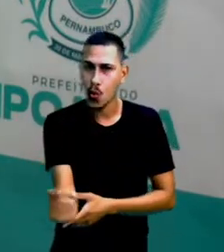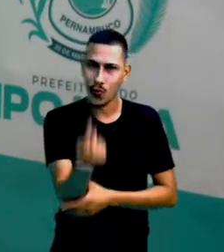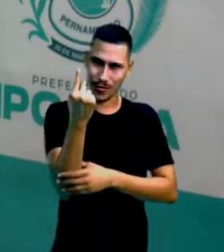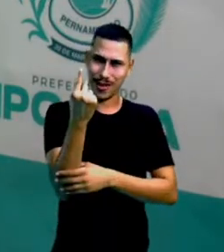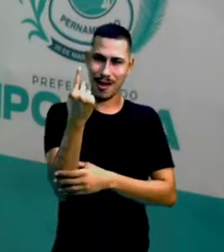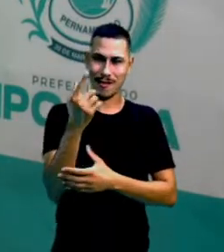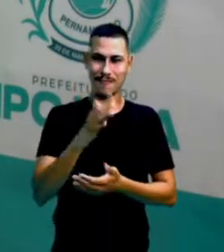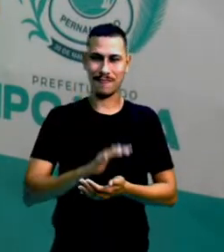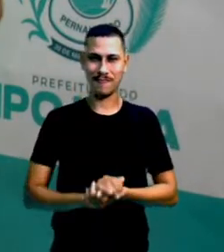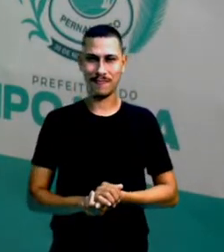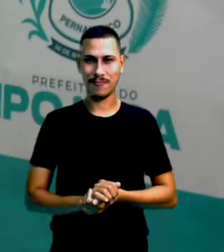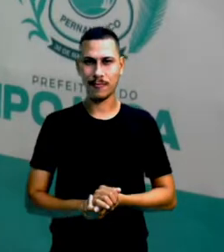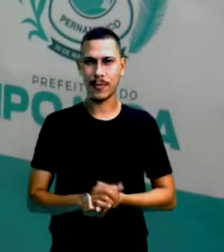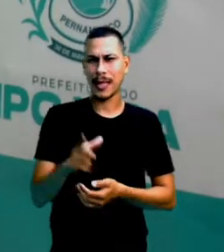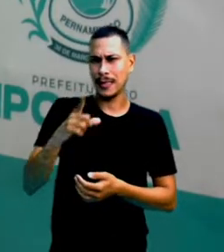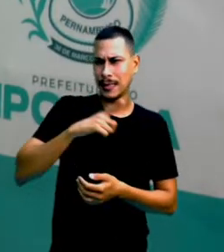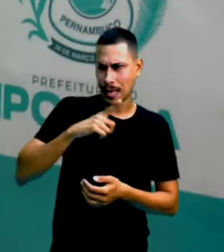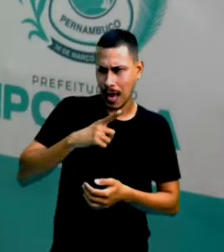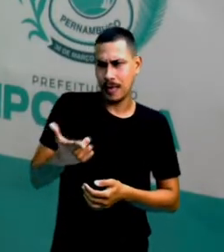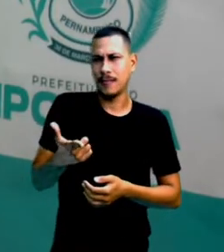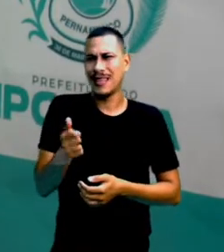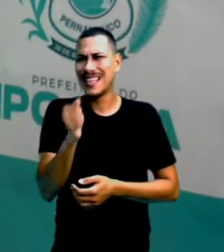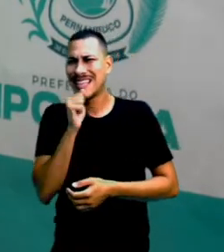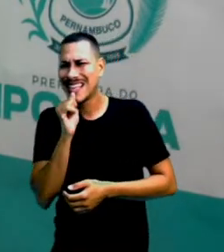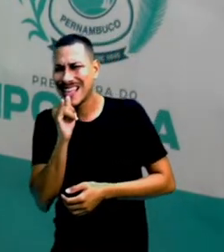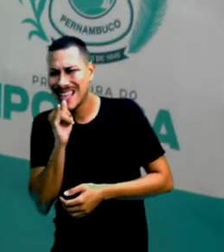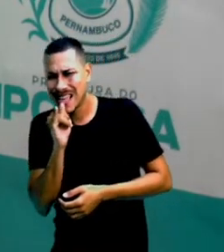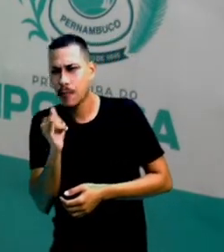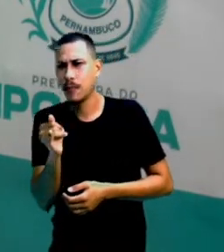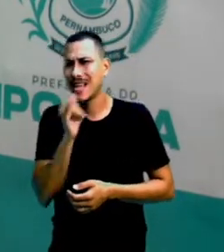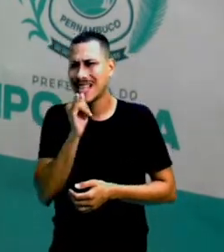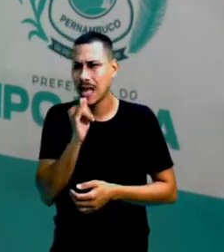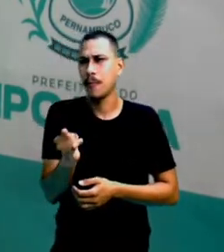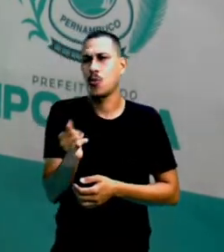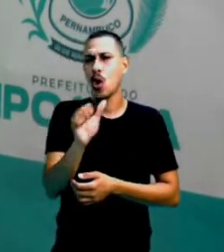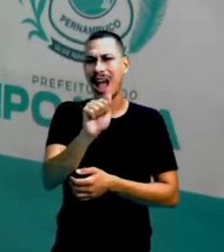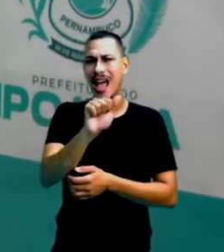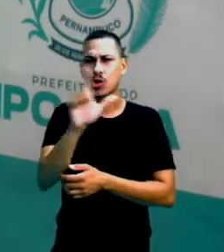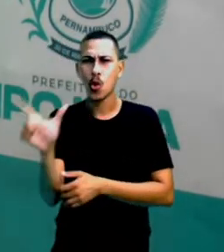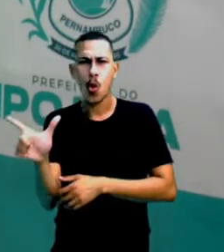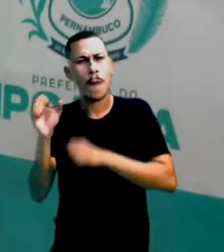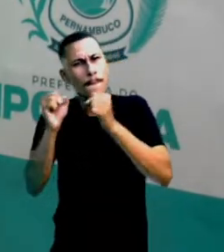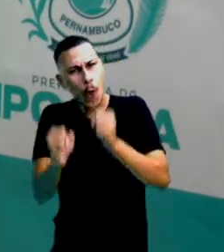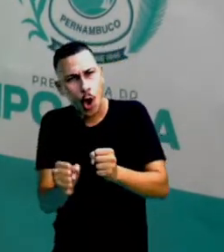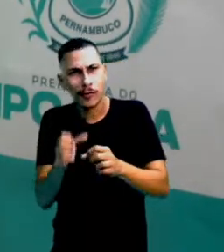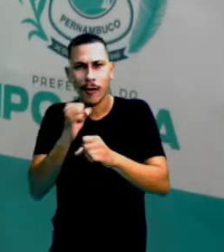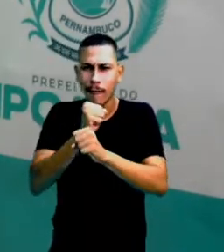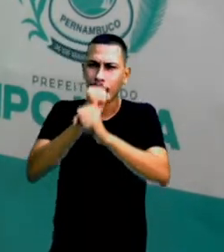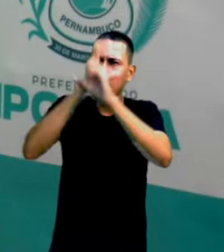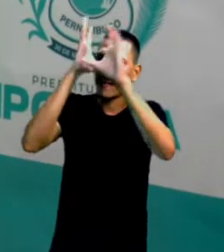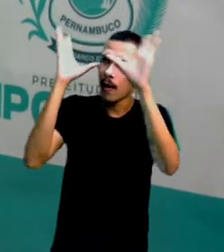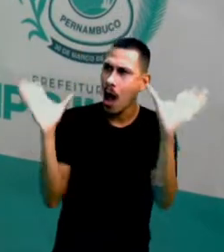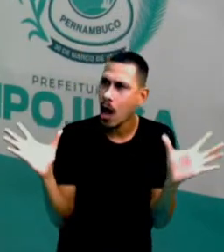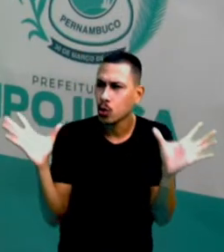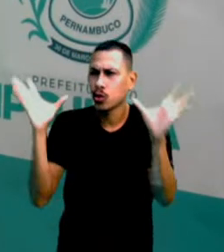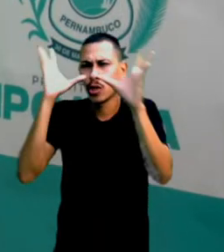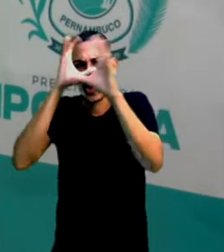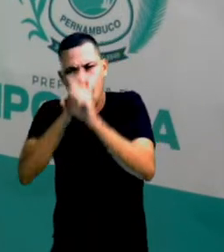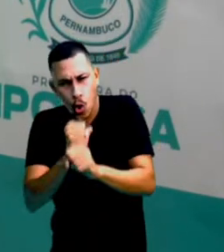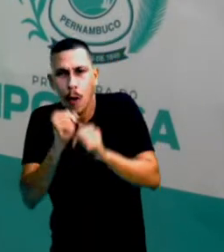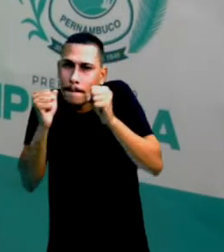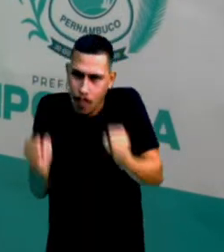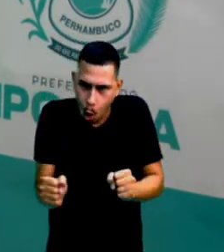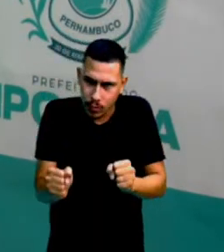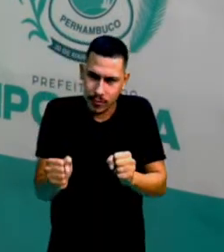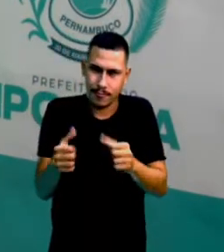mais claro. Aí tem os tons de azul. Vários tons de azul. Mas é só azul, como a gente vê aqui nessas